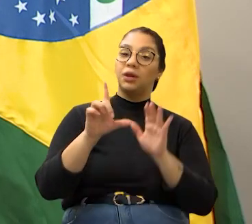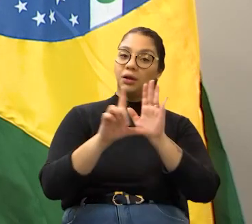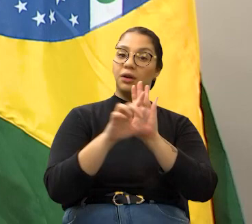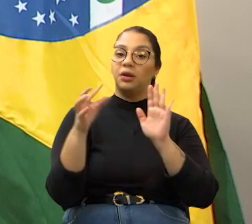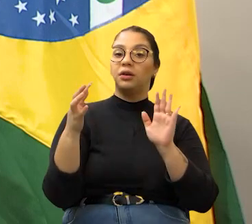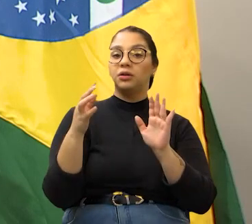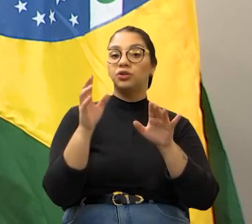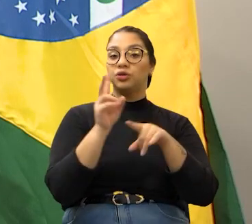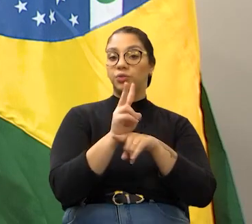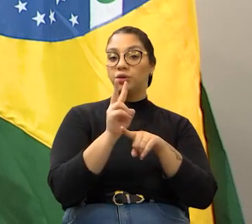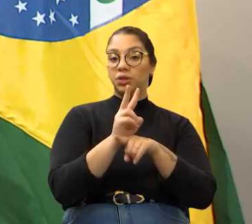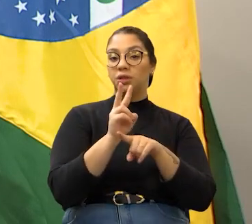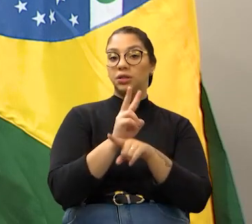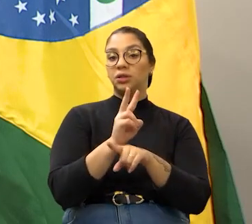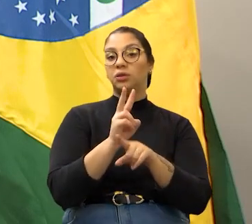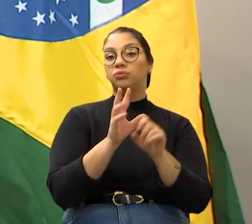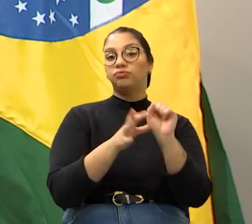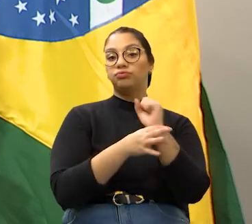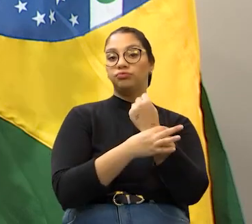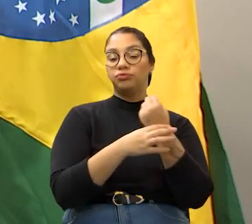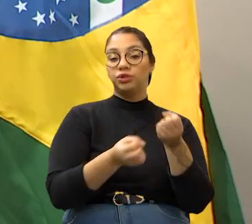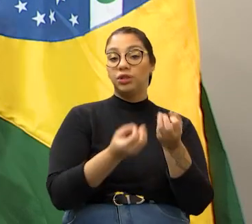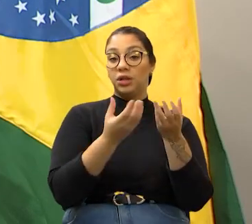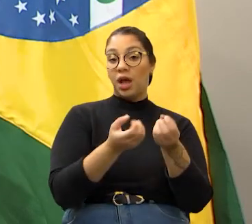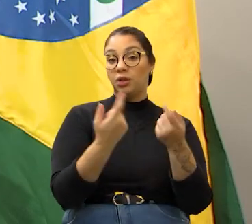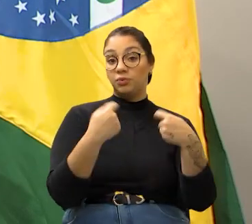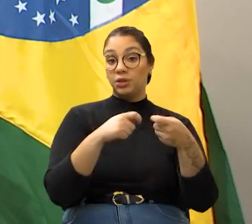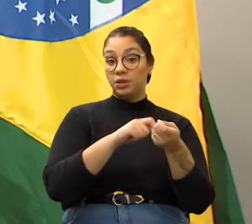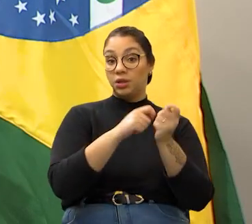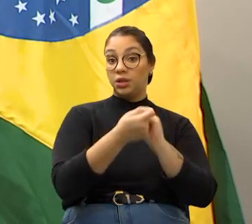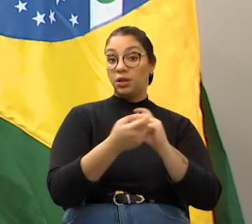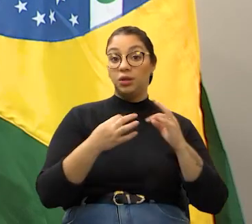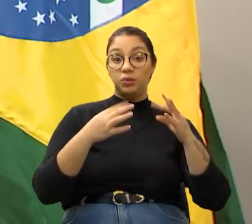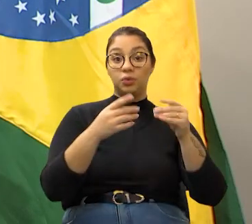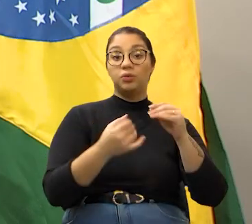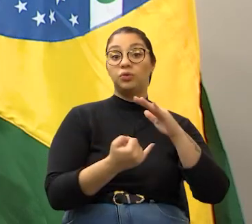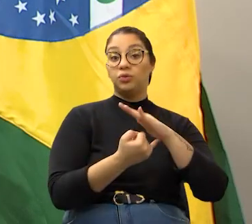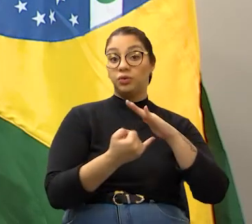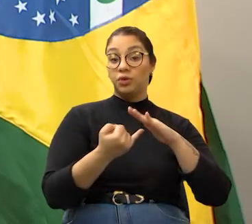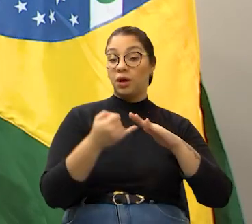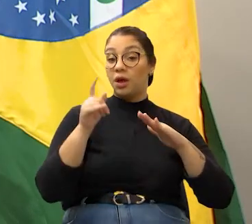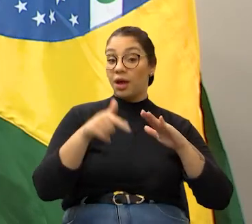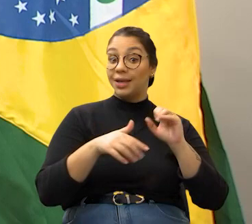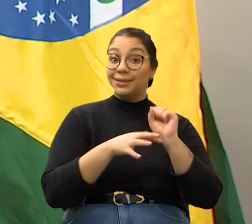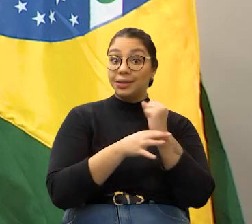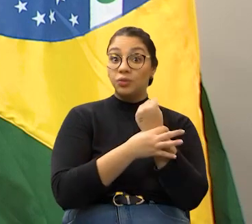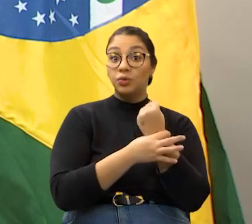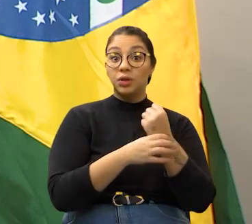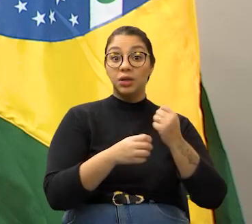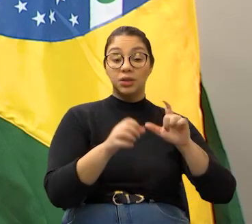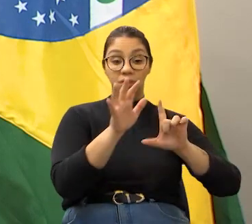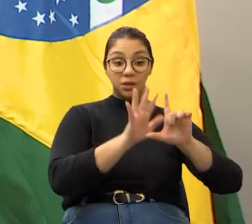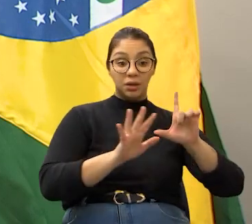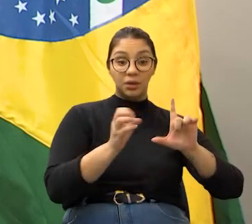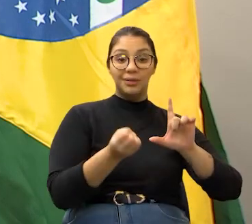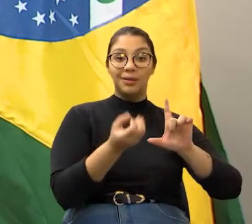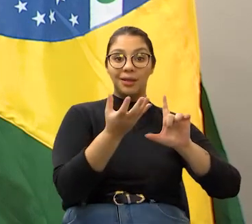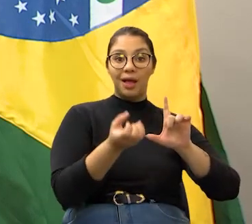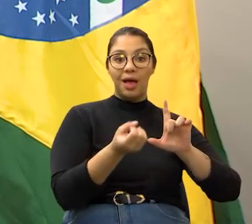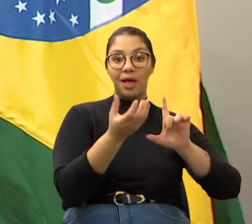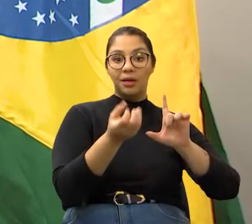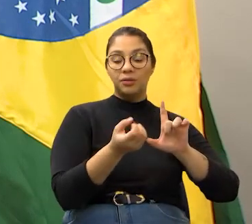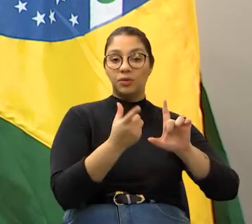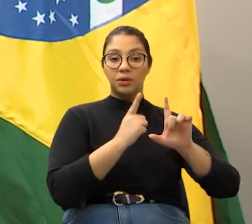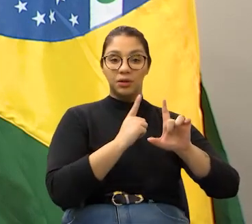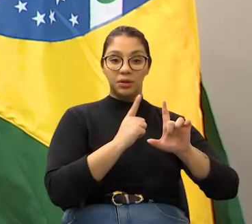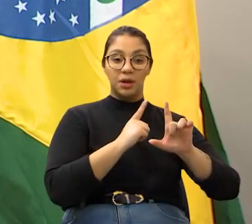Geral de Proteção de Dados, precisa ser aplicada em todas as entidades. Tratar com segurança os dados